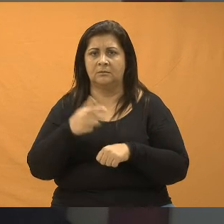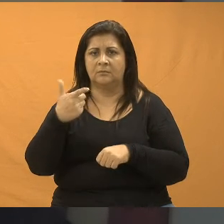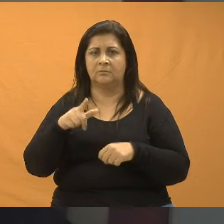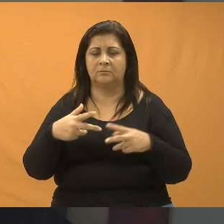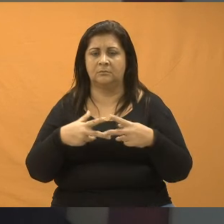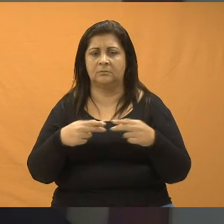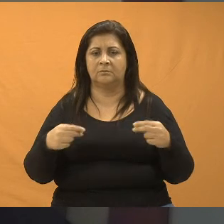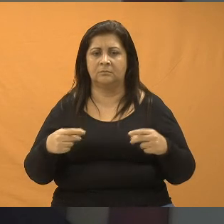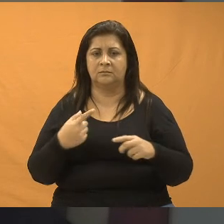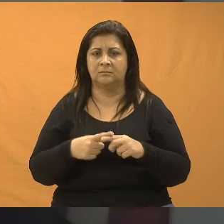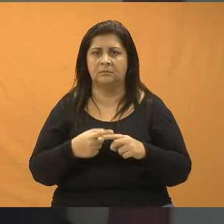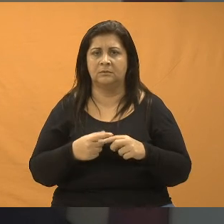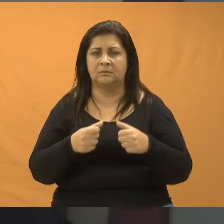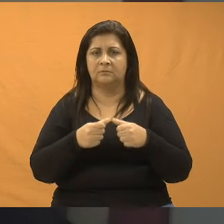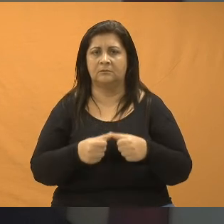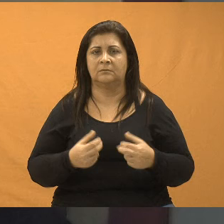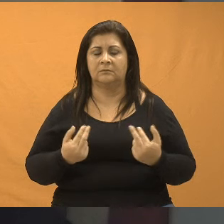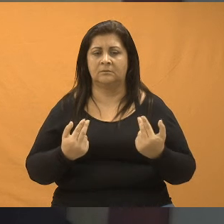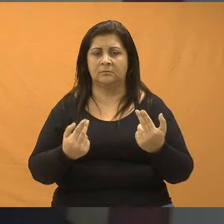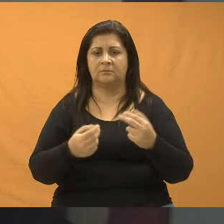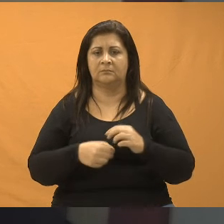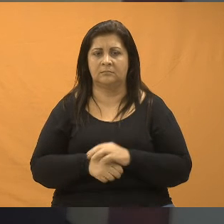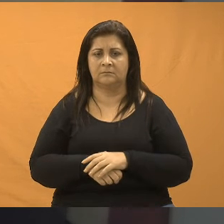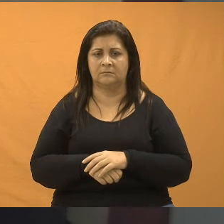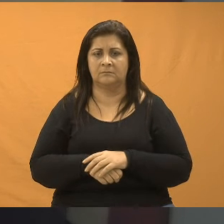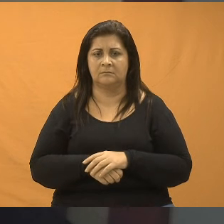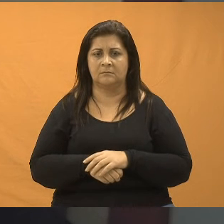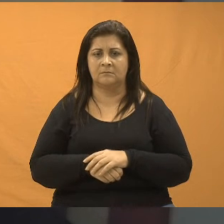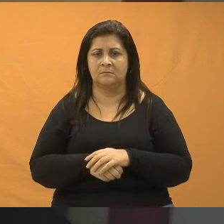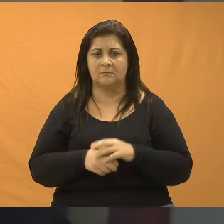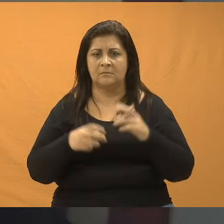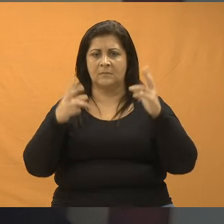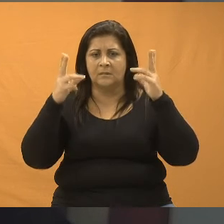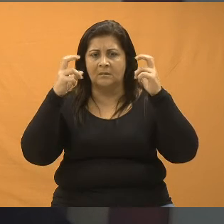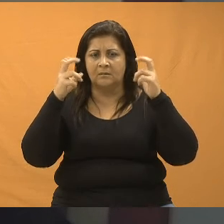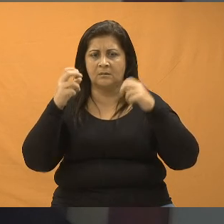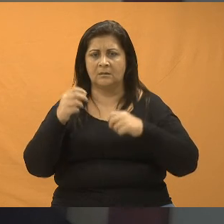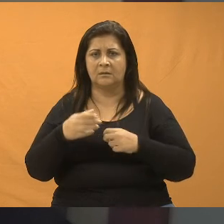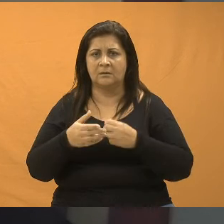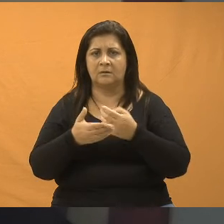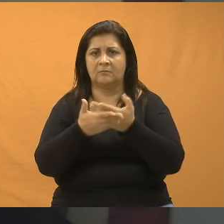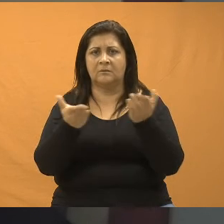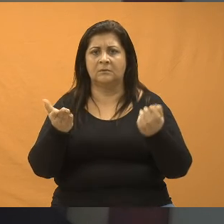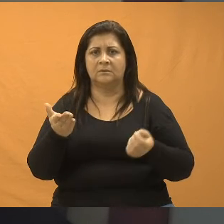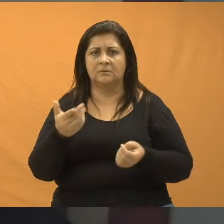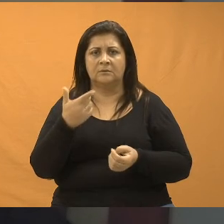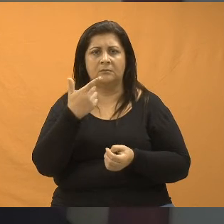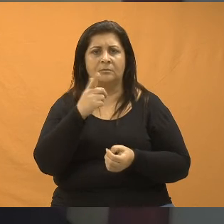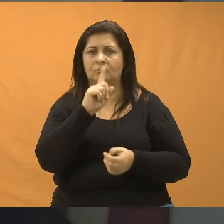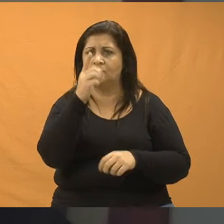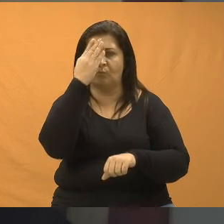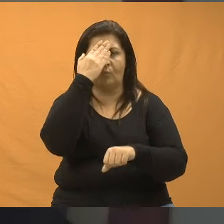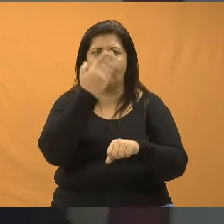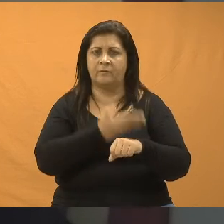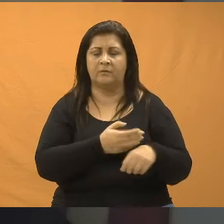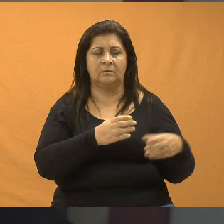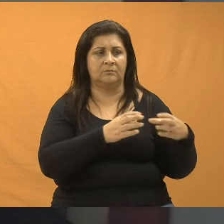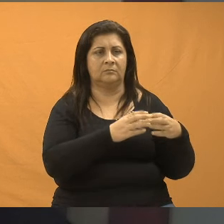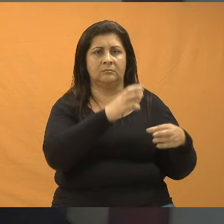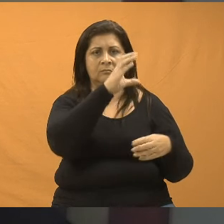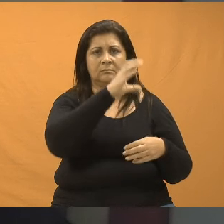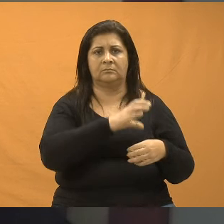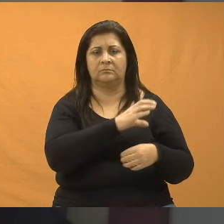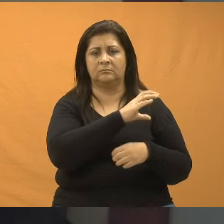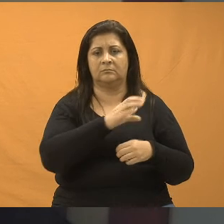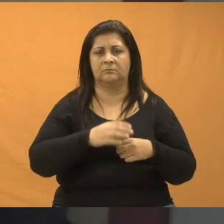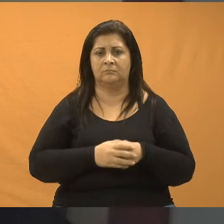vai ficar do mesmo tamanho. Já deu para perceber que os senhores não têm a menor confiança na Irmandade.